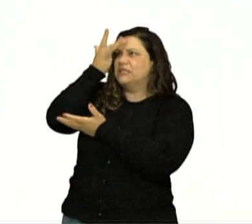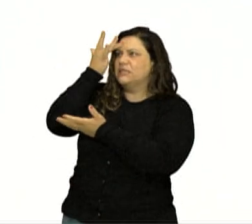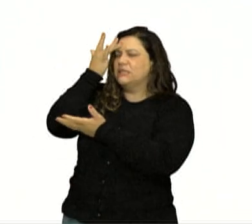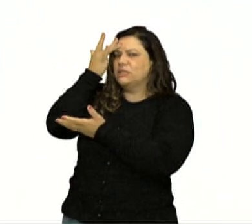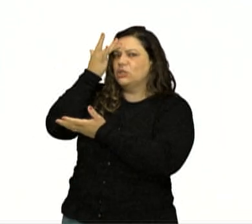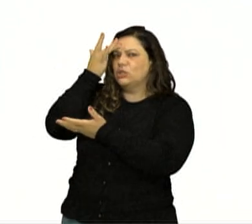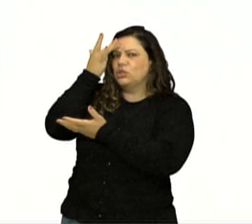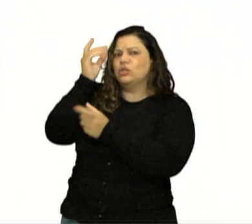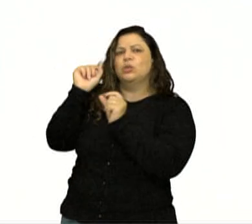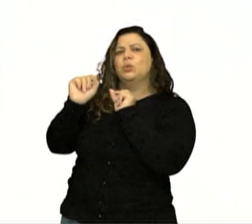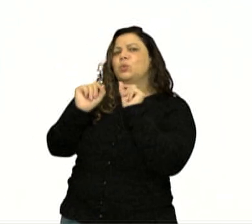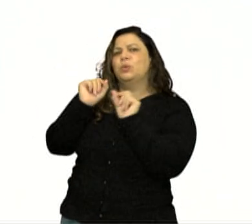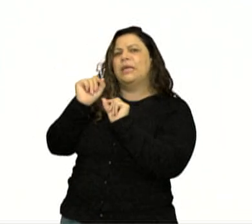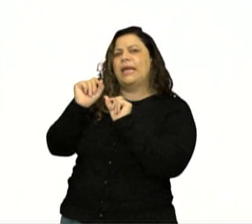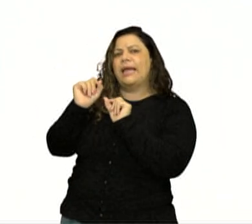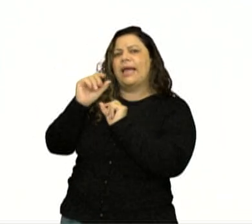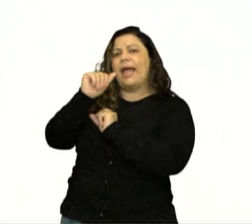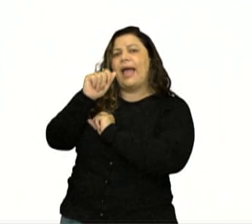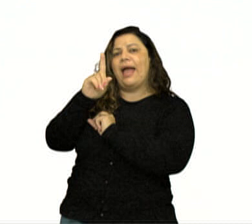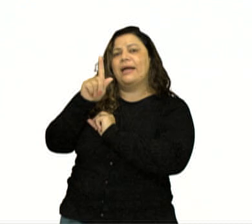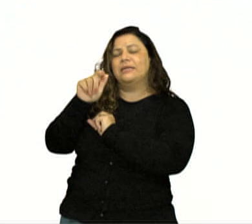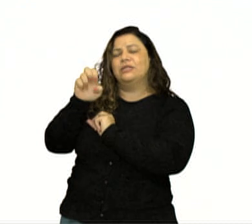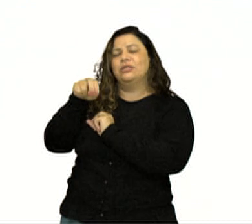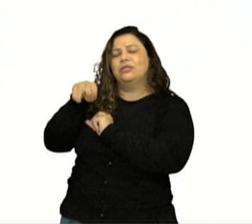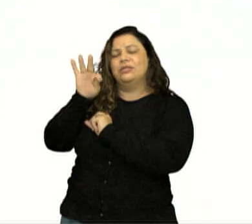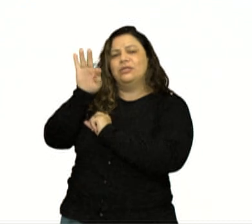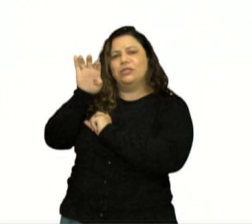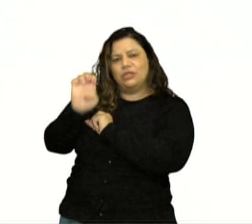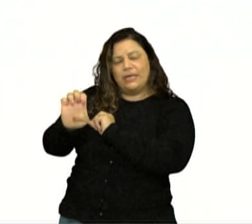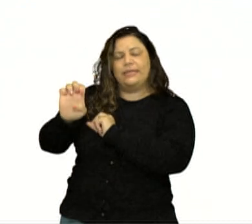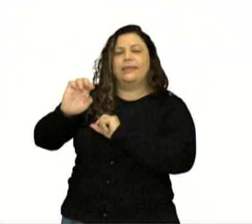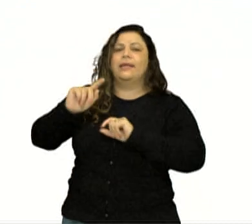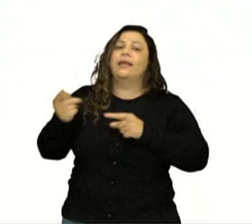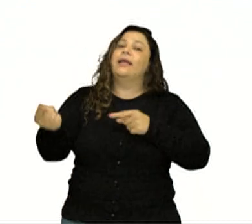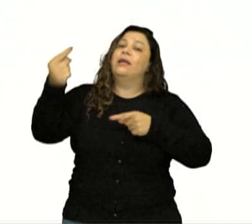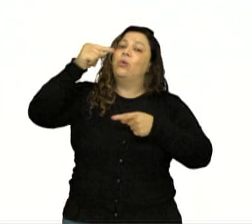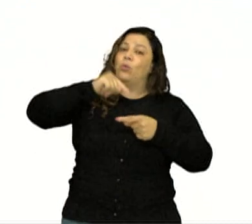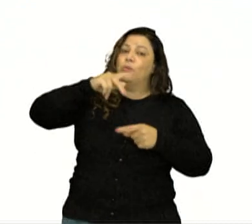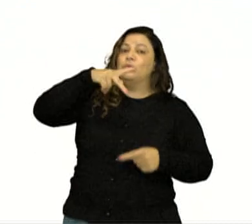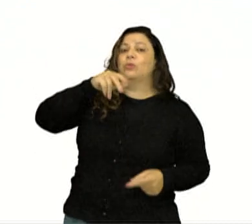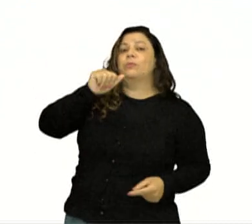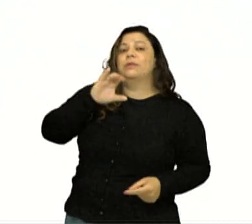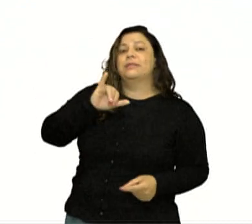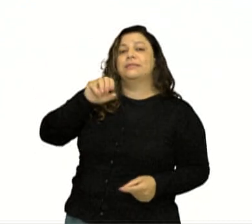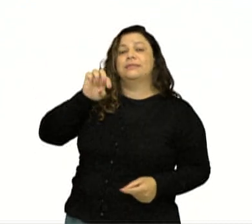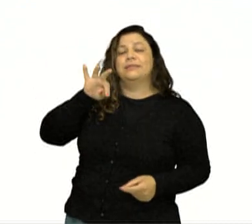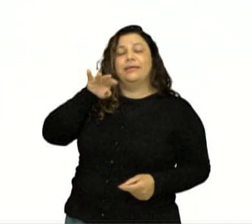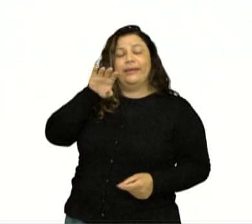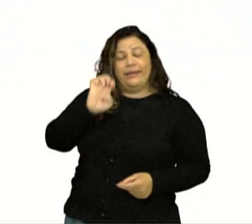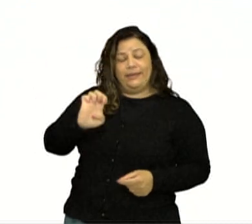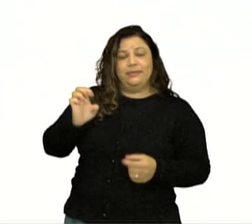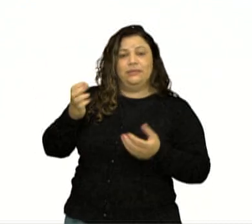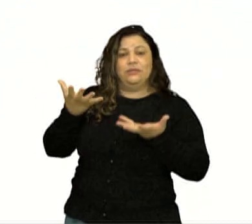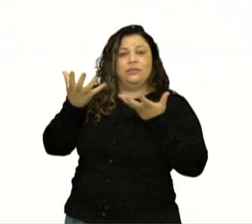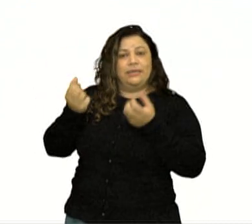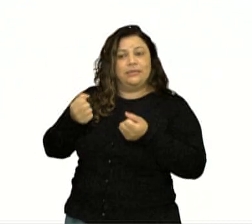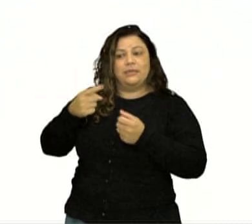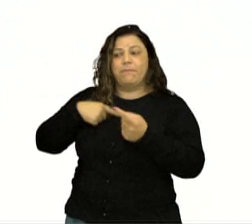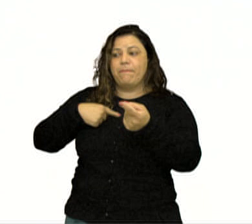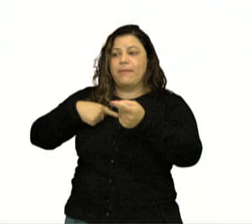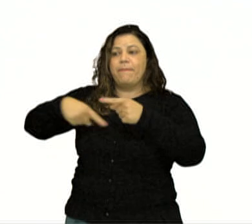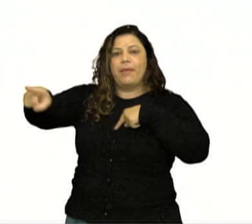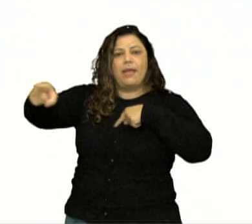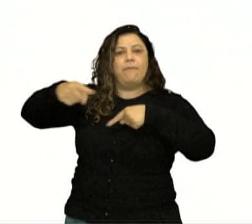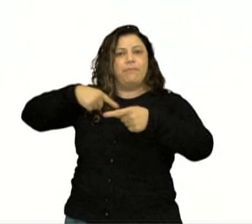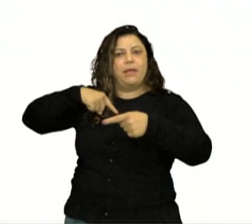quê? Sujeito agente é o que faz a ação, sujeito paciente é o que recebe a ação. Então, ao mesmo tempo, ele é o sujeito agente e o sujeito